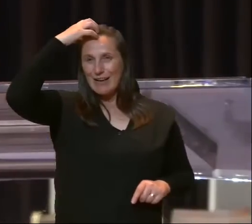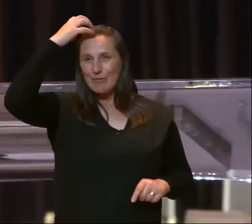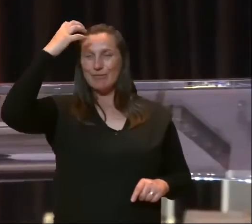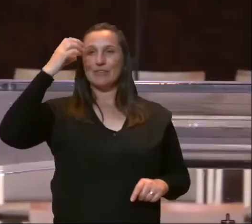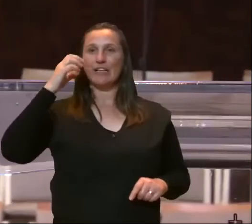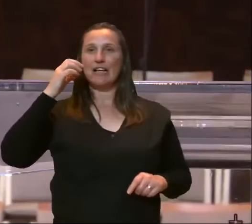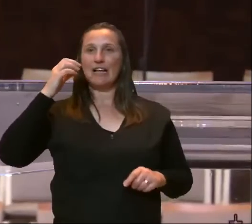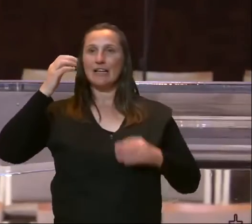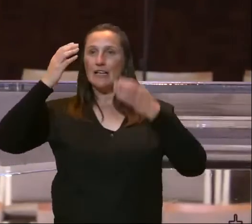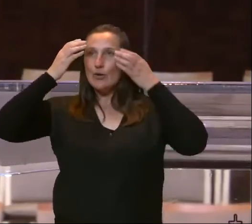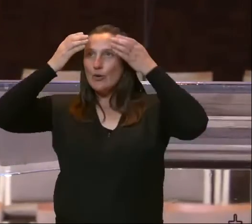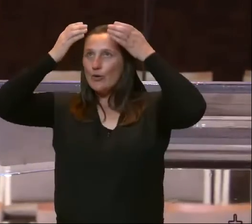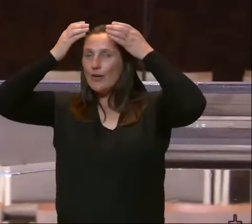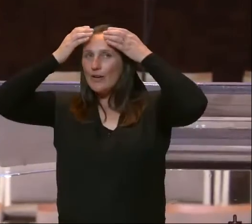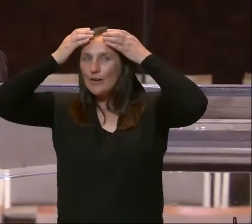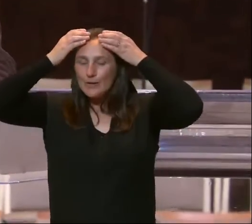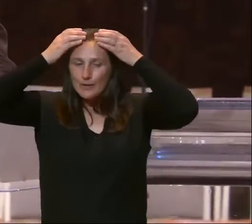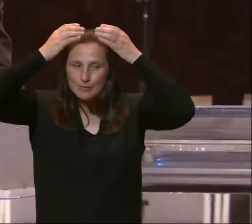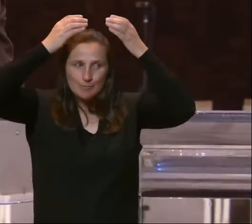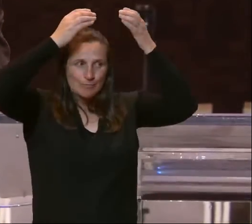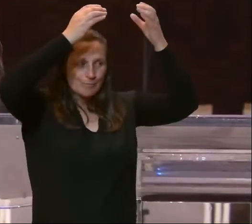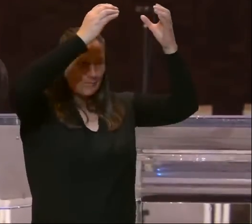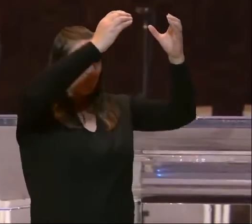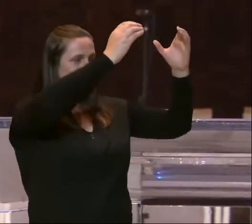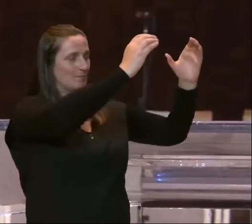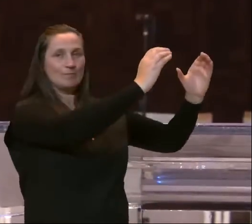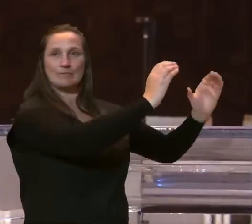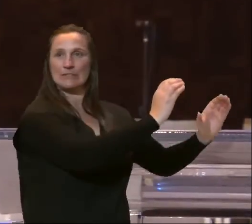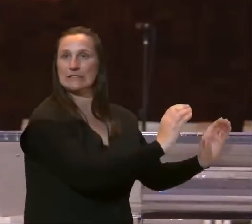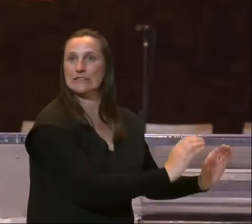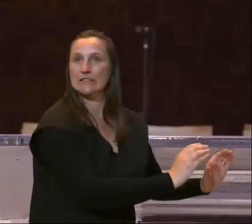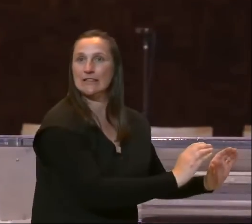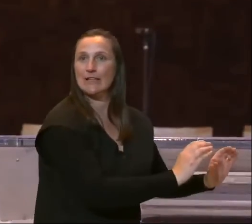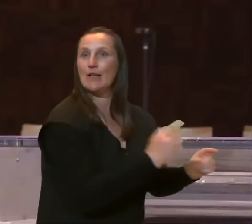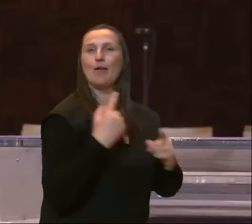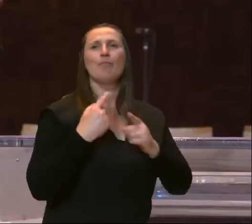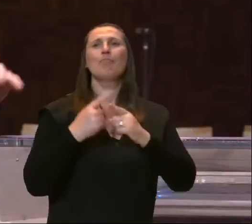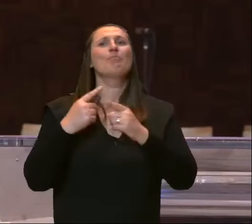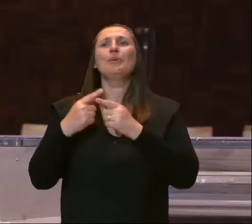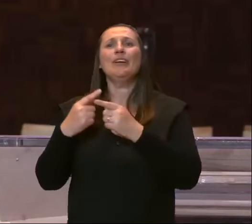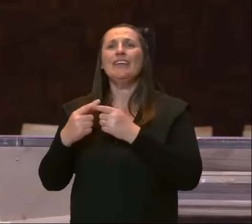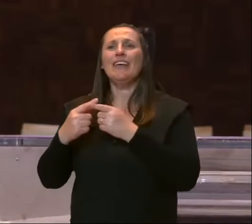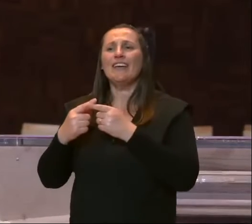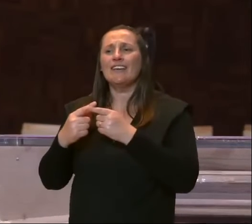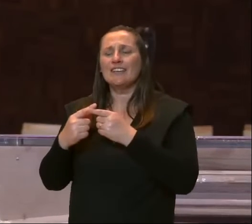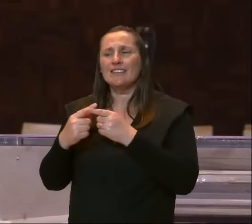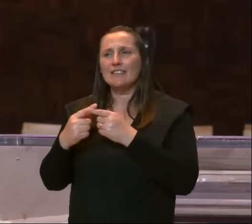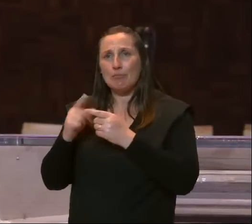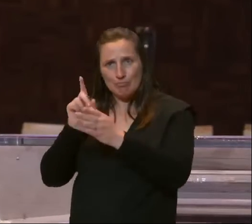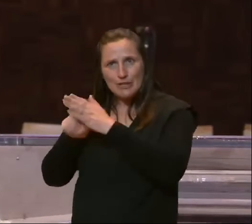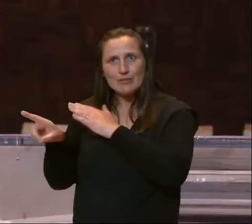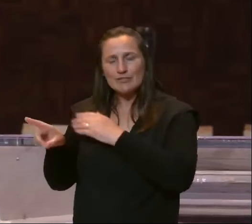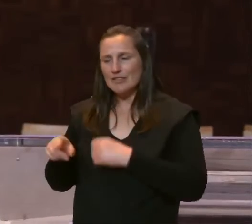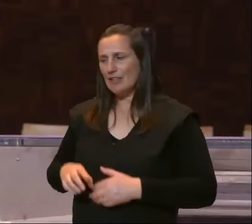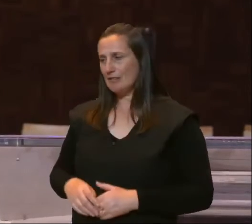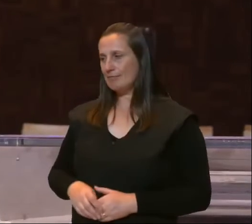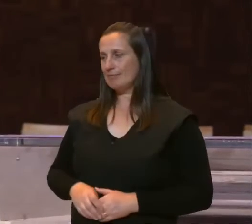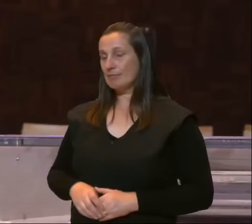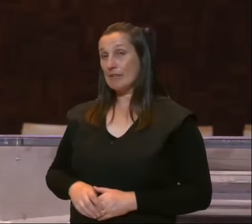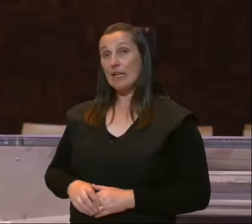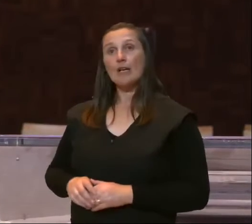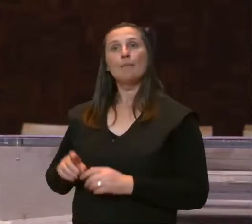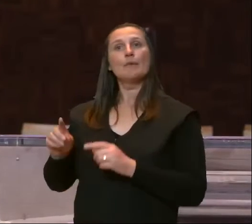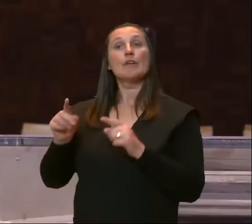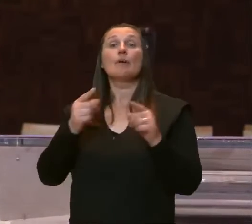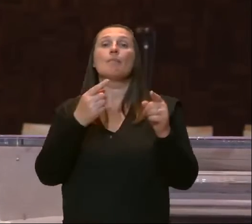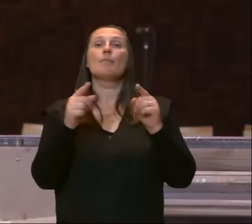coroa e colocava no chão. E aí perguntaram para ela, por que disso? Porque essa